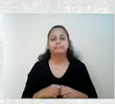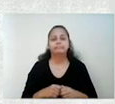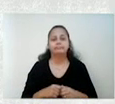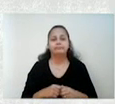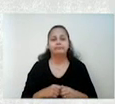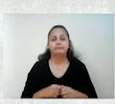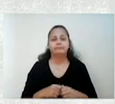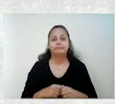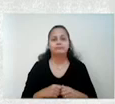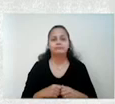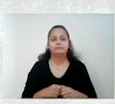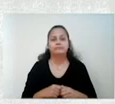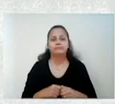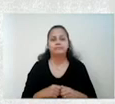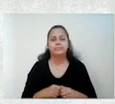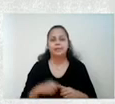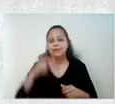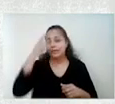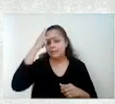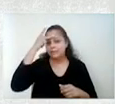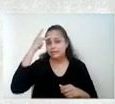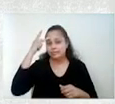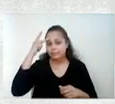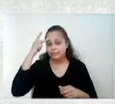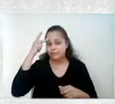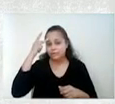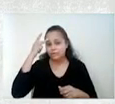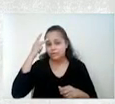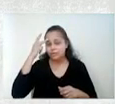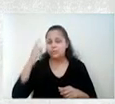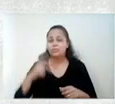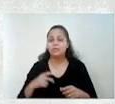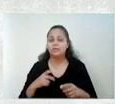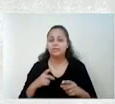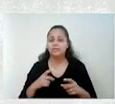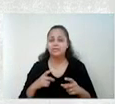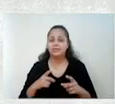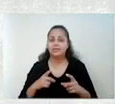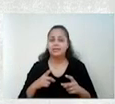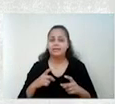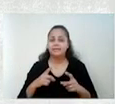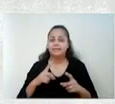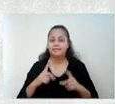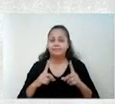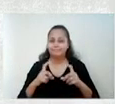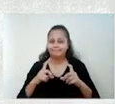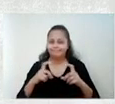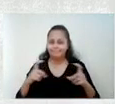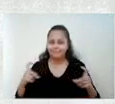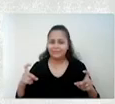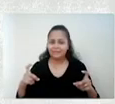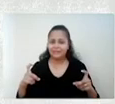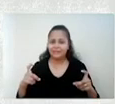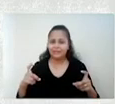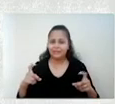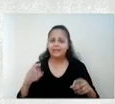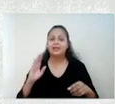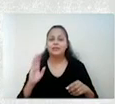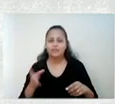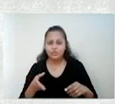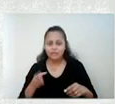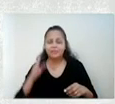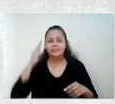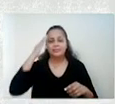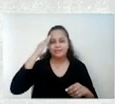né? Os ex-combatentes das cruzadas sabiam que aquela maneira de viver já não era a única